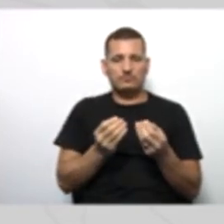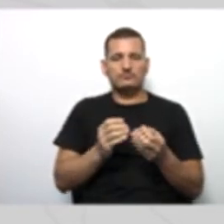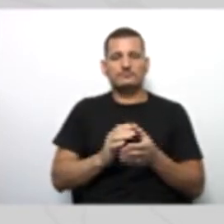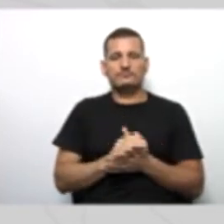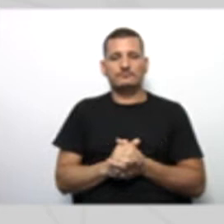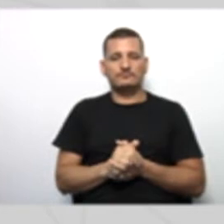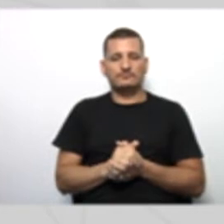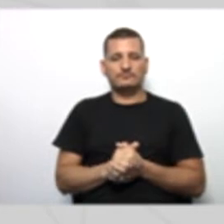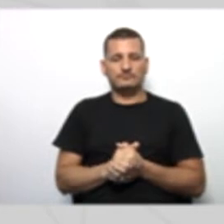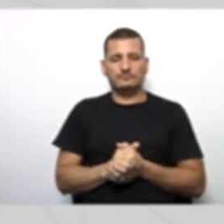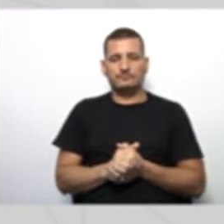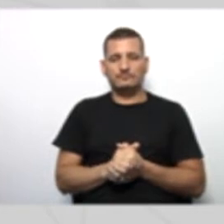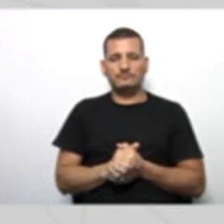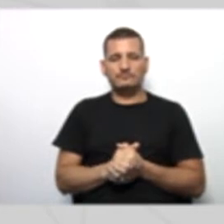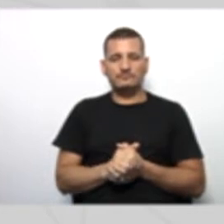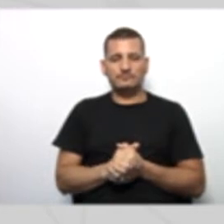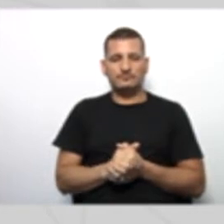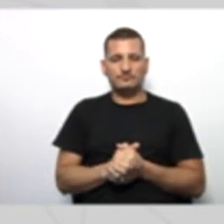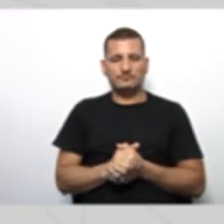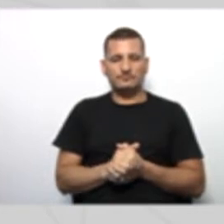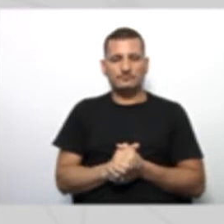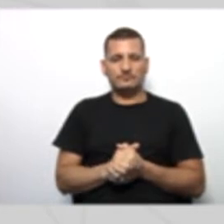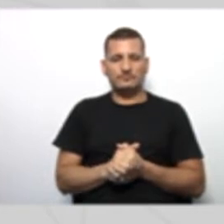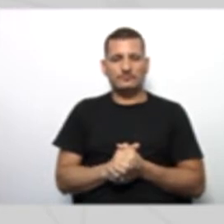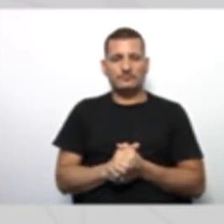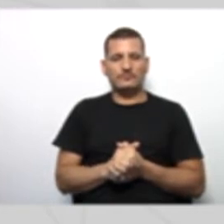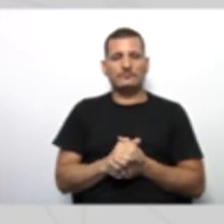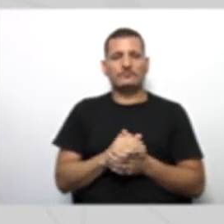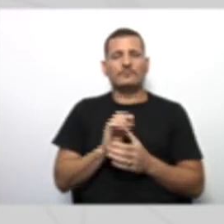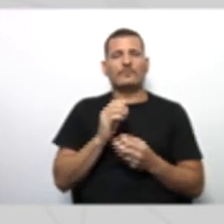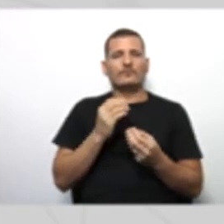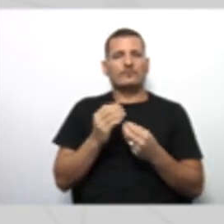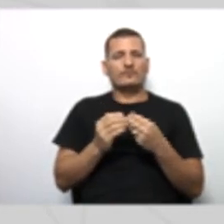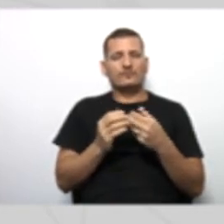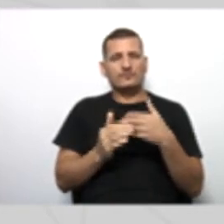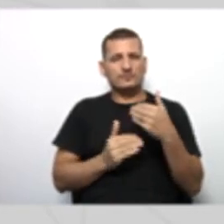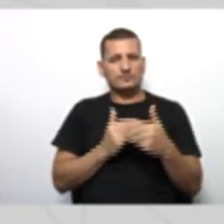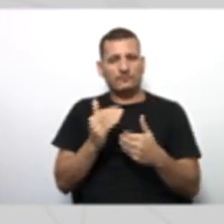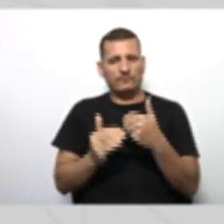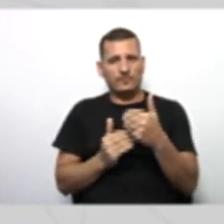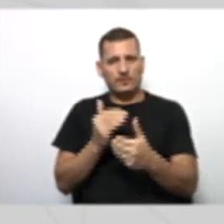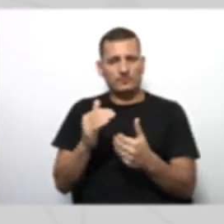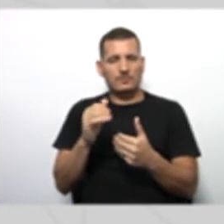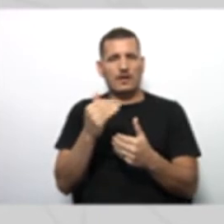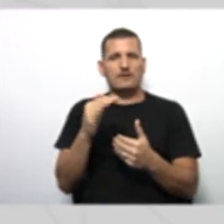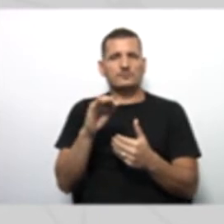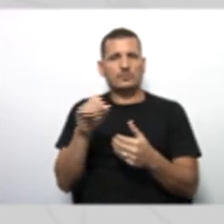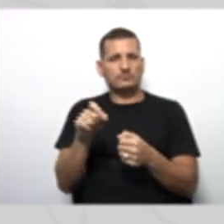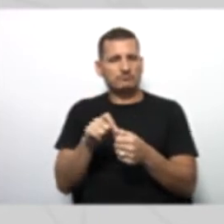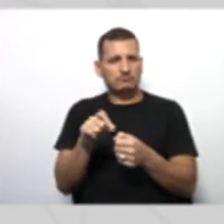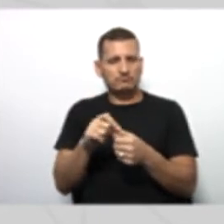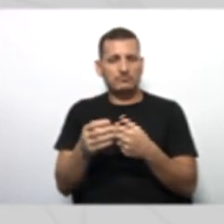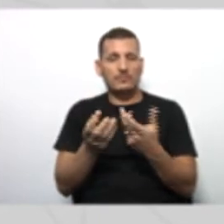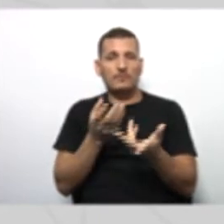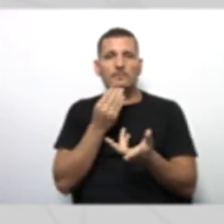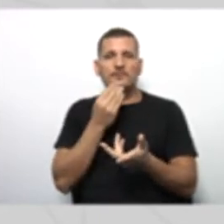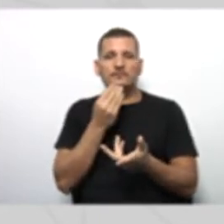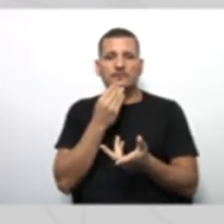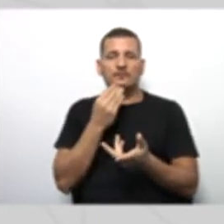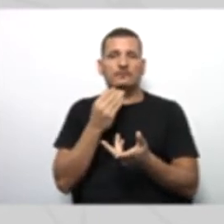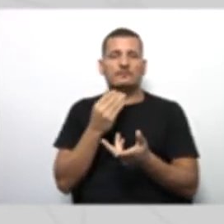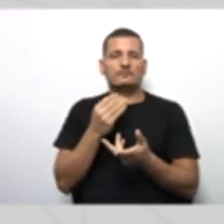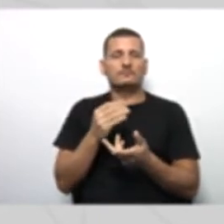dentro da cidade de Porto Velho. Né? Mas você, dentro da sua cooperativa, pode planejar várias respostas. O importante é que, para cada risco